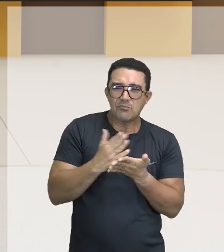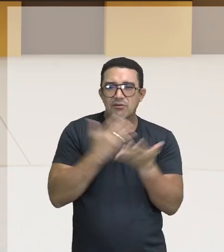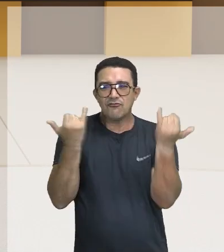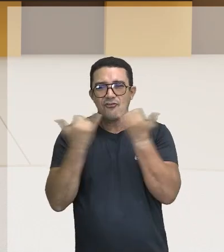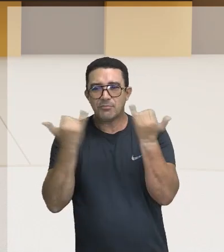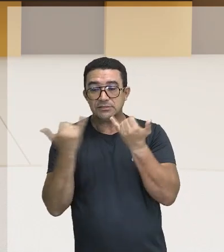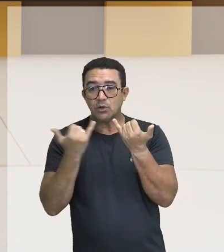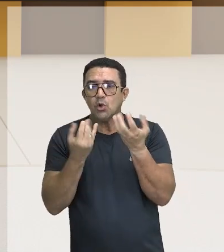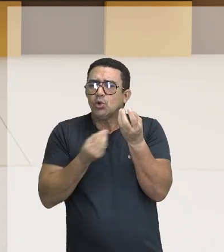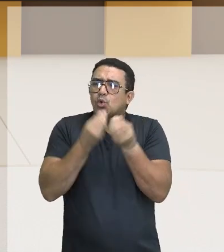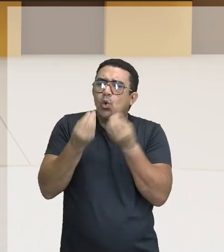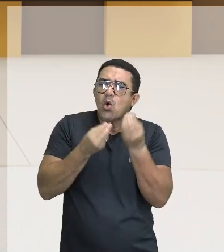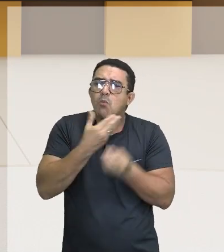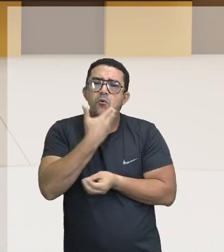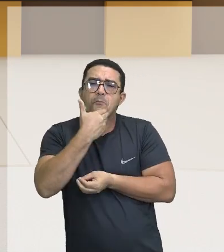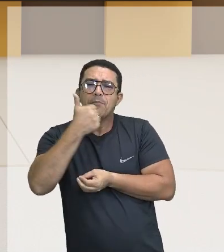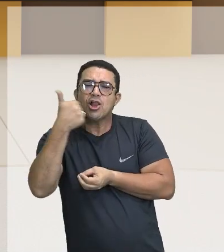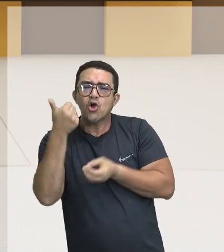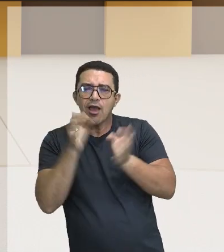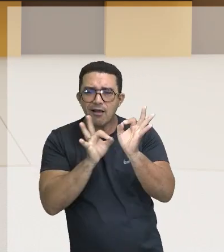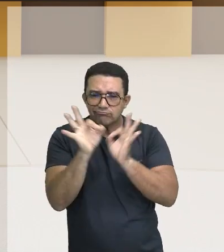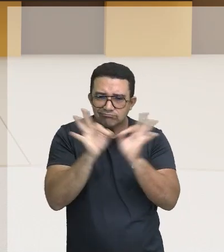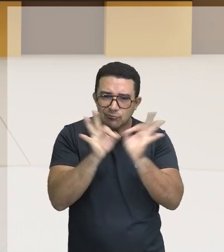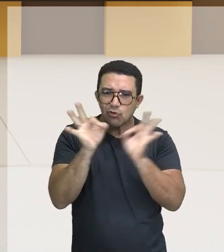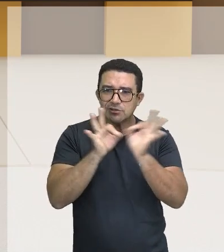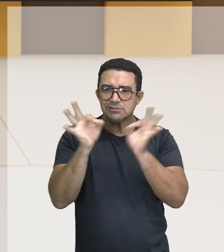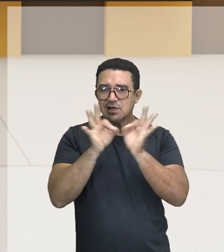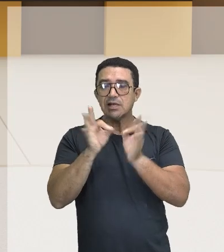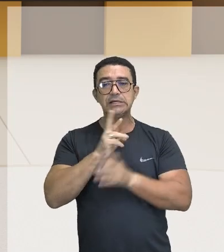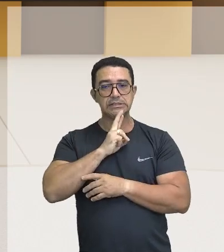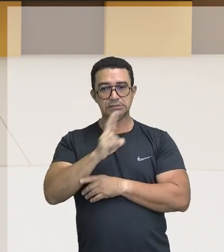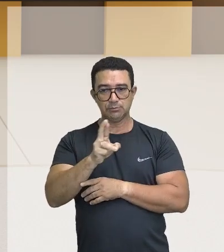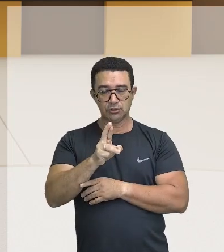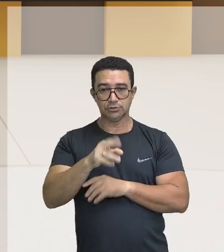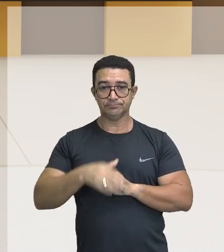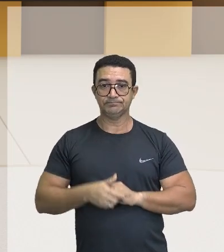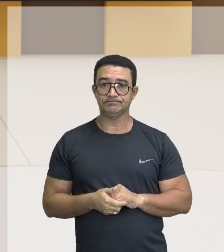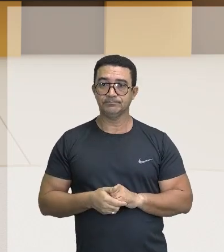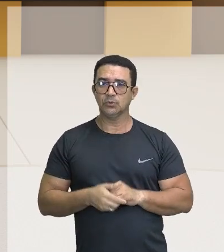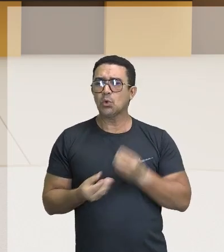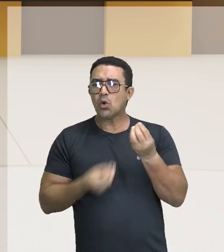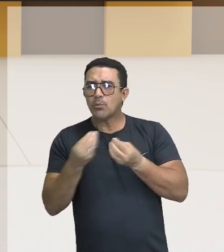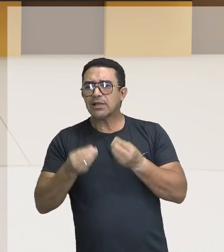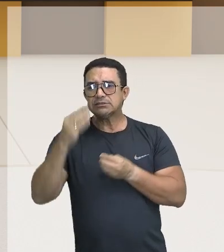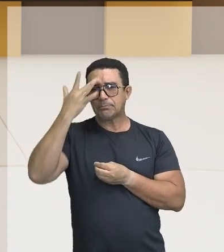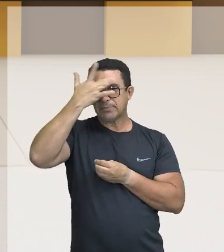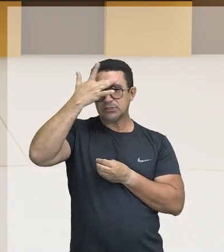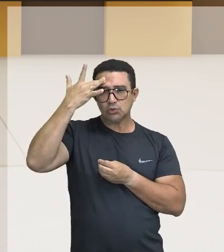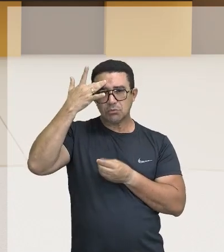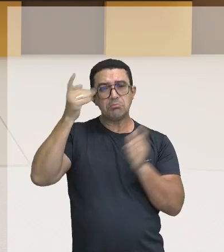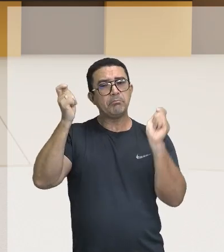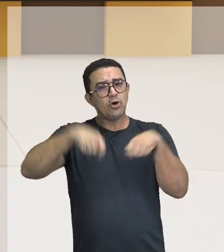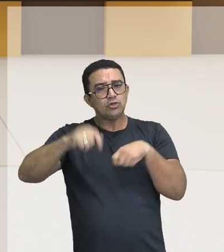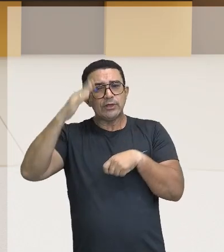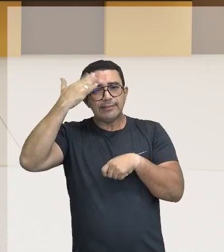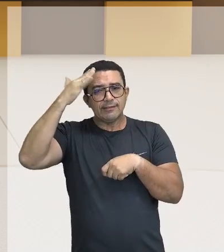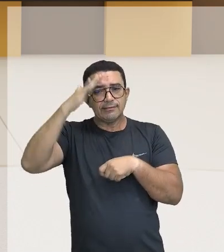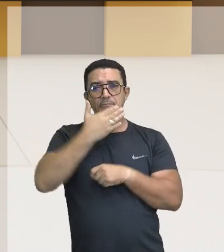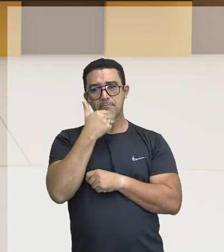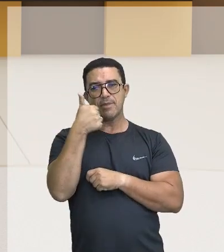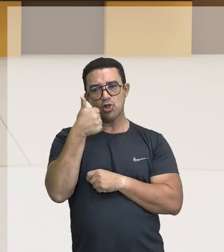forma nós podemos melhorar esse resultado para que as pessoas possam compreender melhor essa